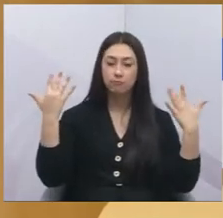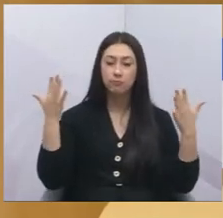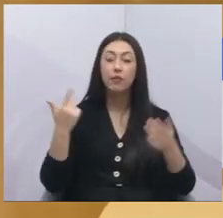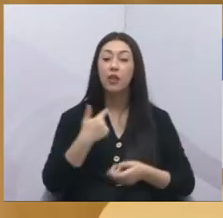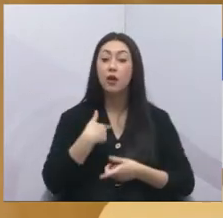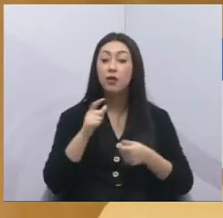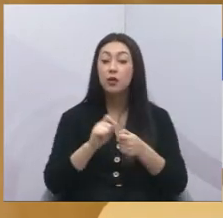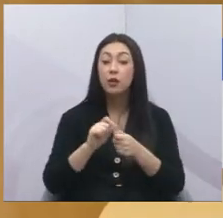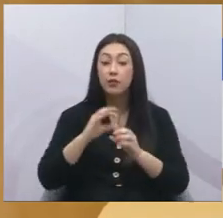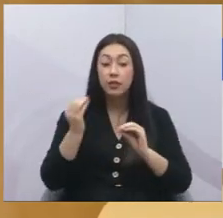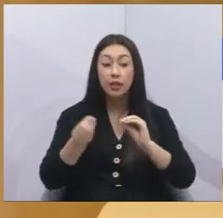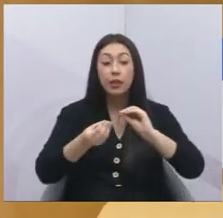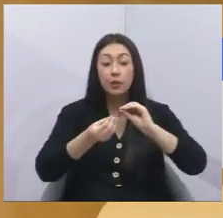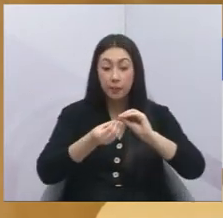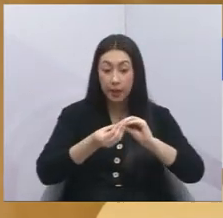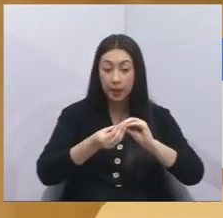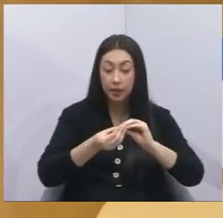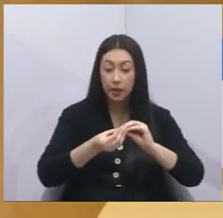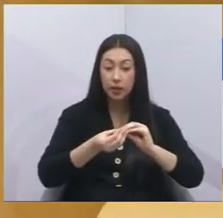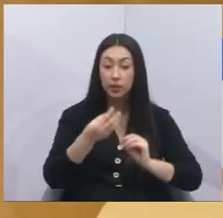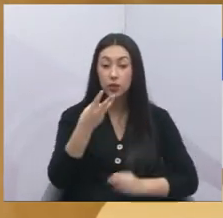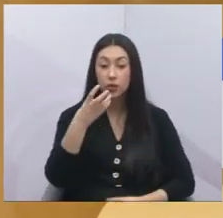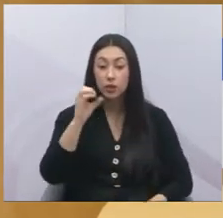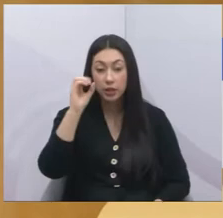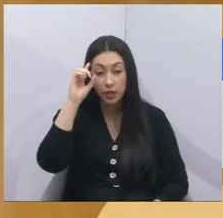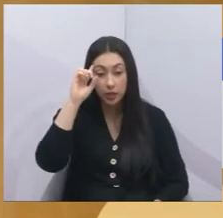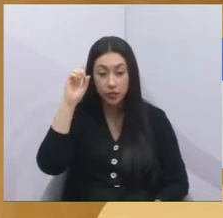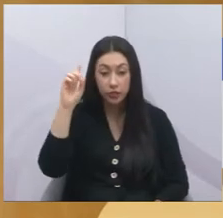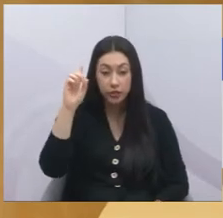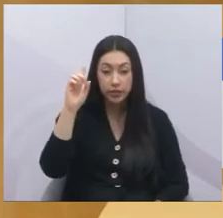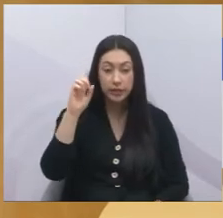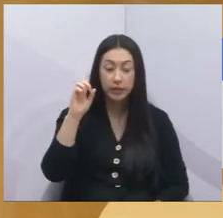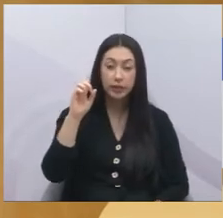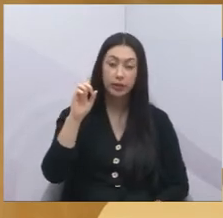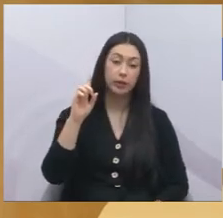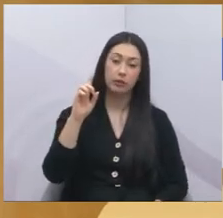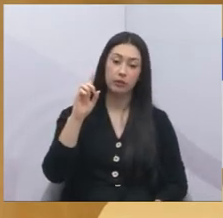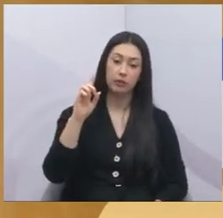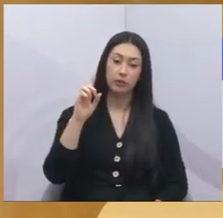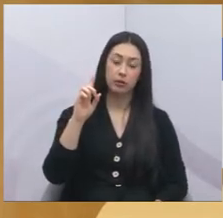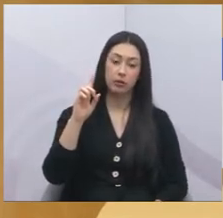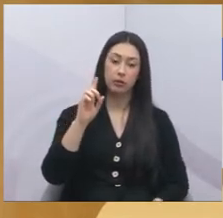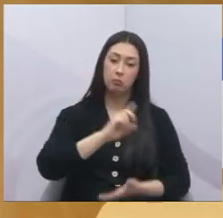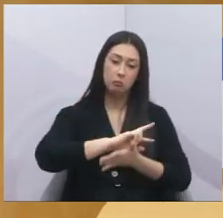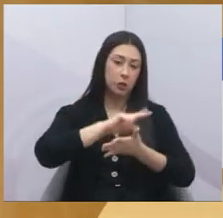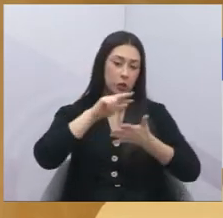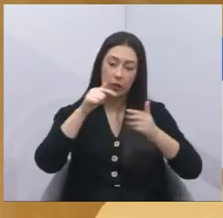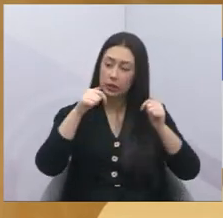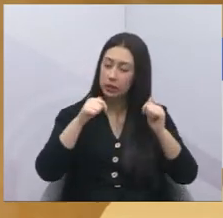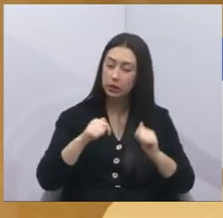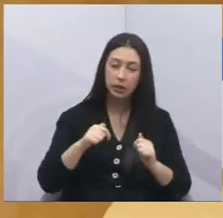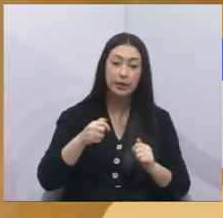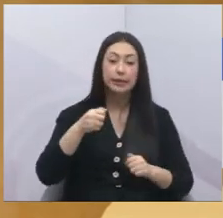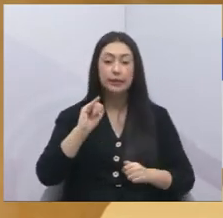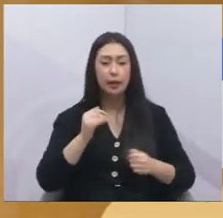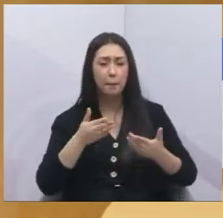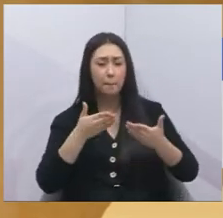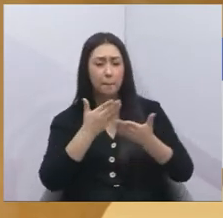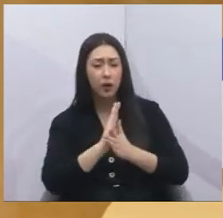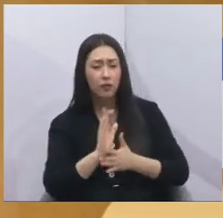Fiz essa emenda, Hernani, colocando agora 30 dias para que o que passar aqui, independente de como passe, a gente